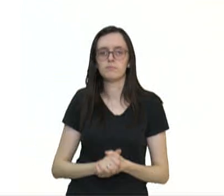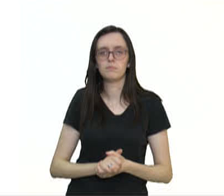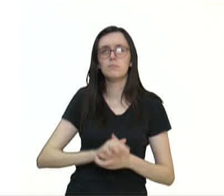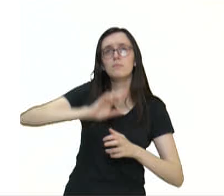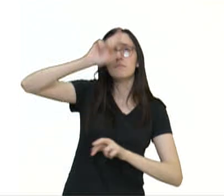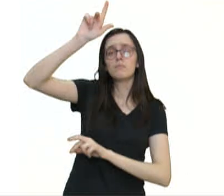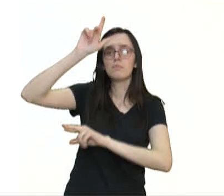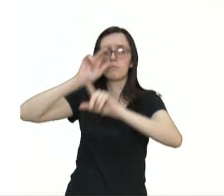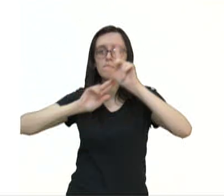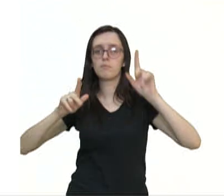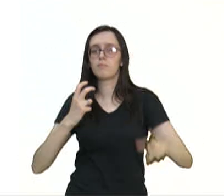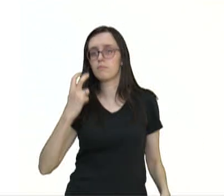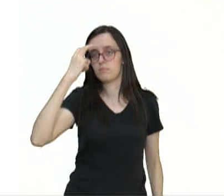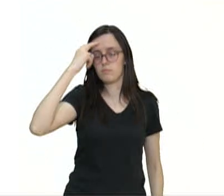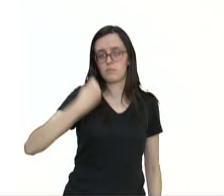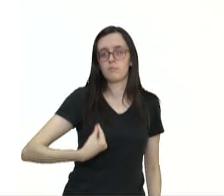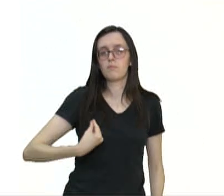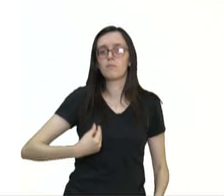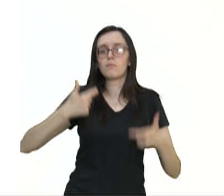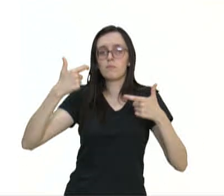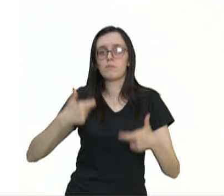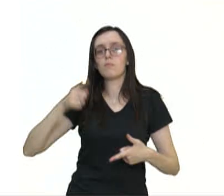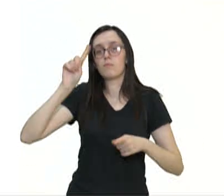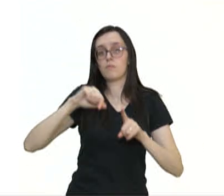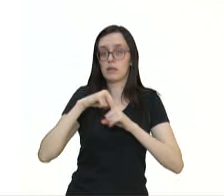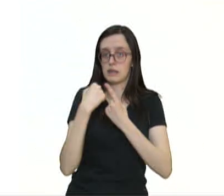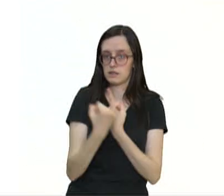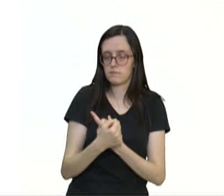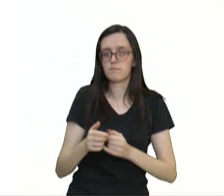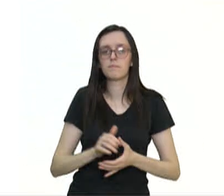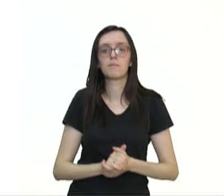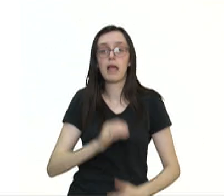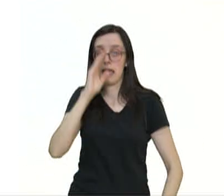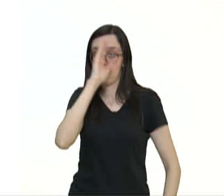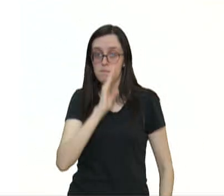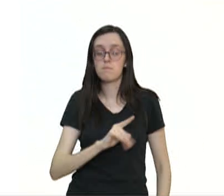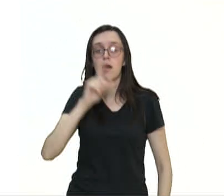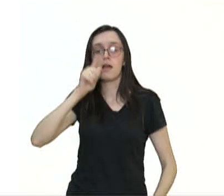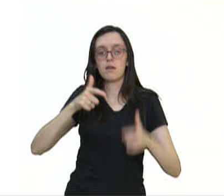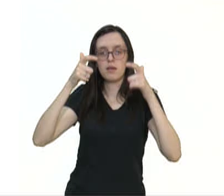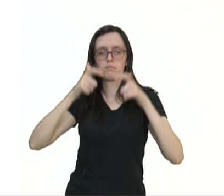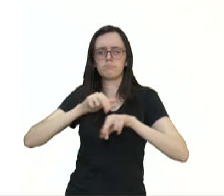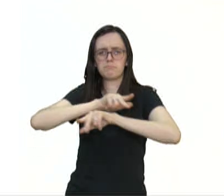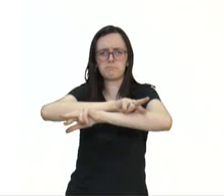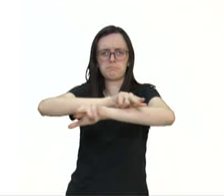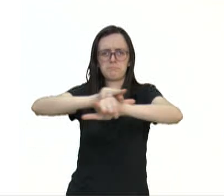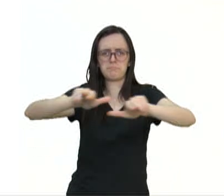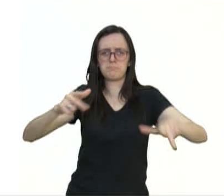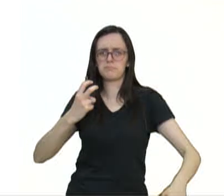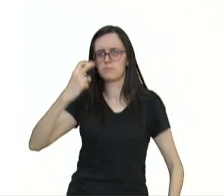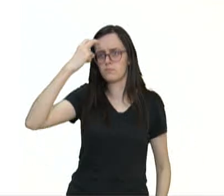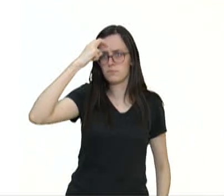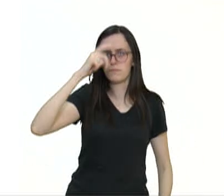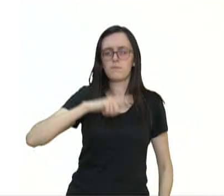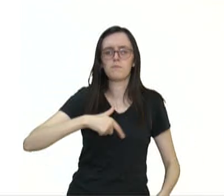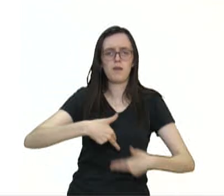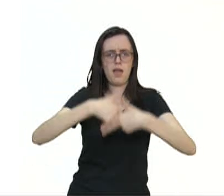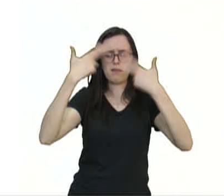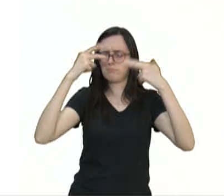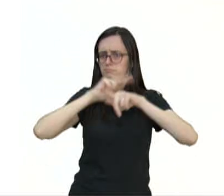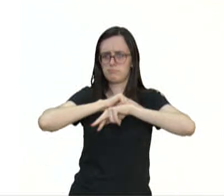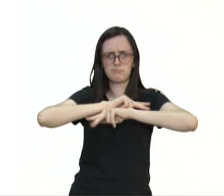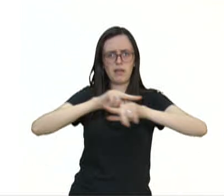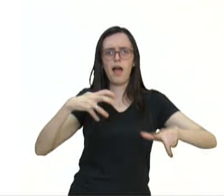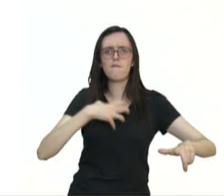diferenças culturais estão presentes na formação da sociedade. E o Brasil é uma nação pluriétnica e multicultural, composta por